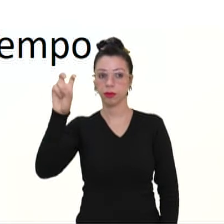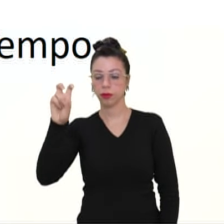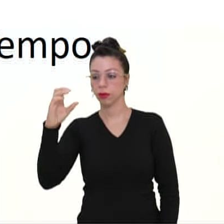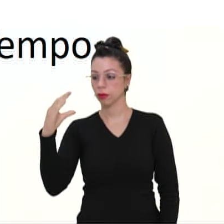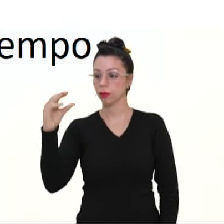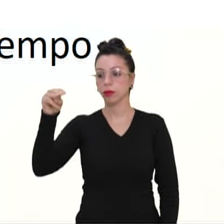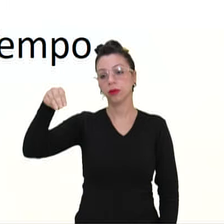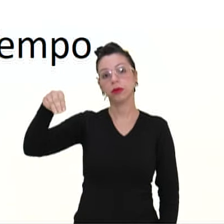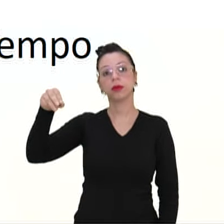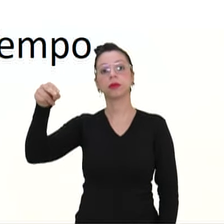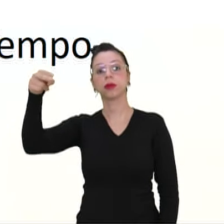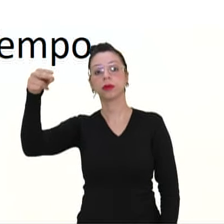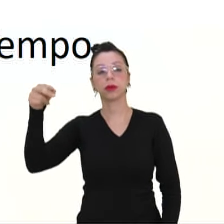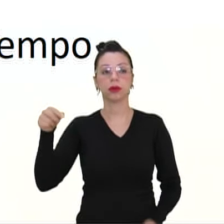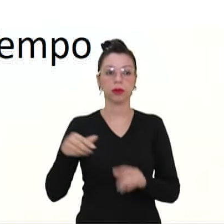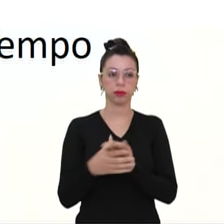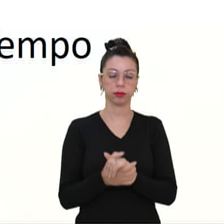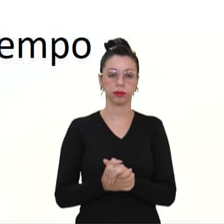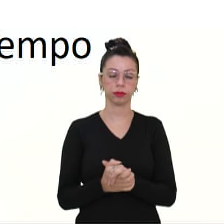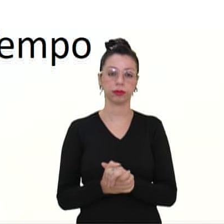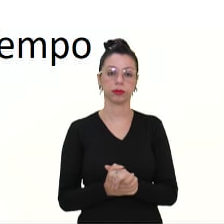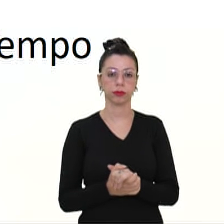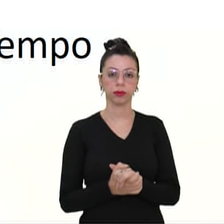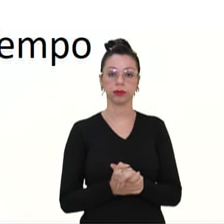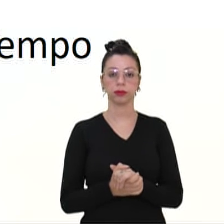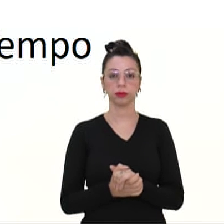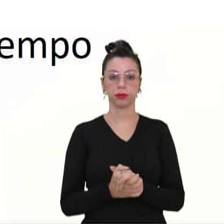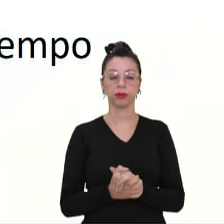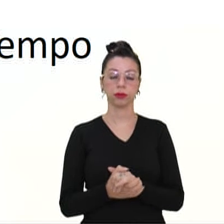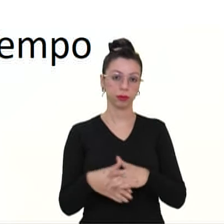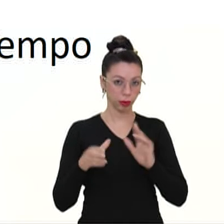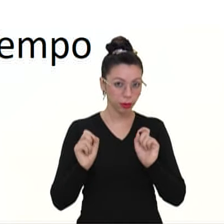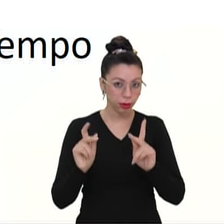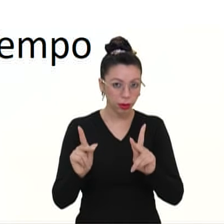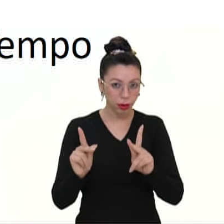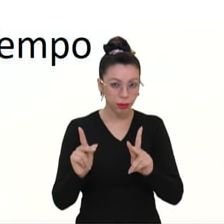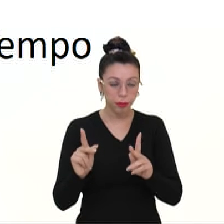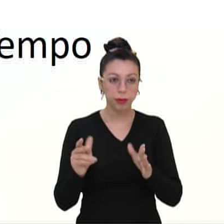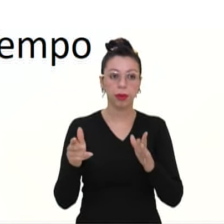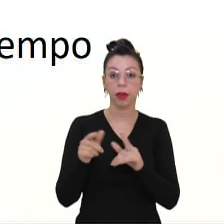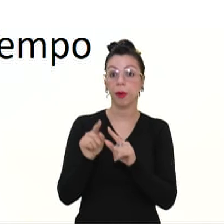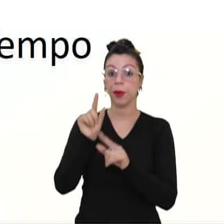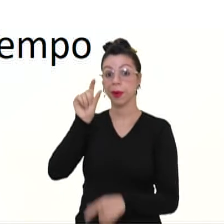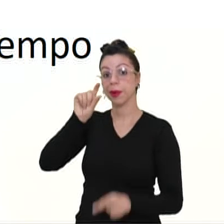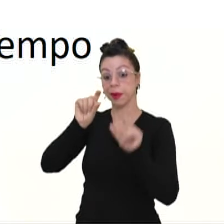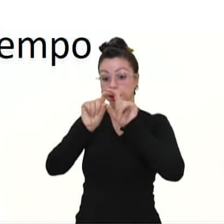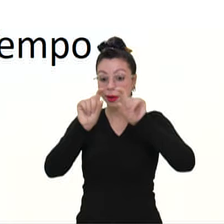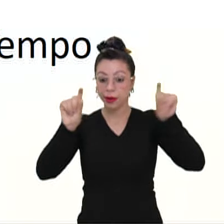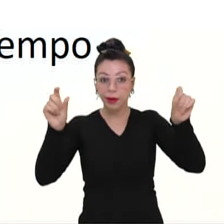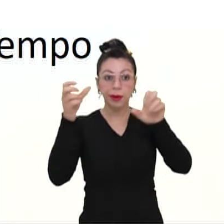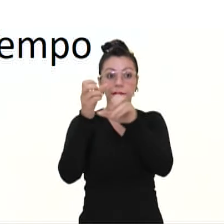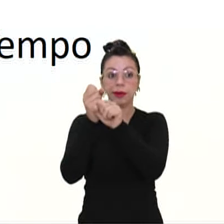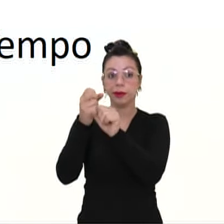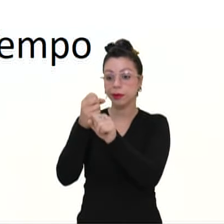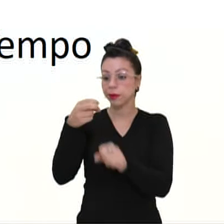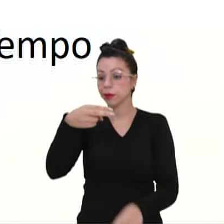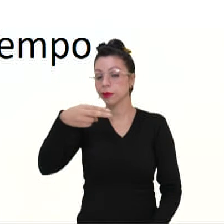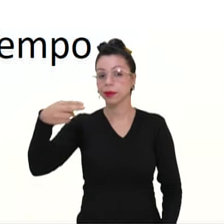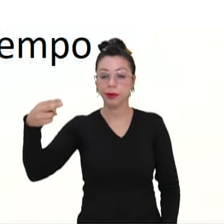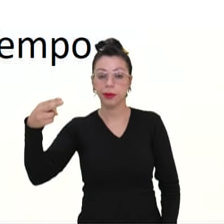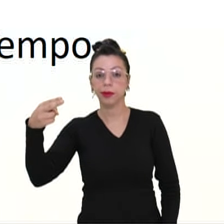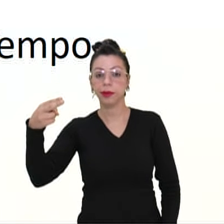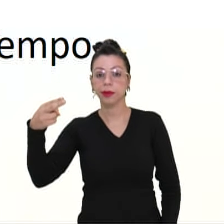0,25 centímetros quadrados. Então, a cada 100 mil era por 0,25 centímetros quadrados, ok? Então, isso, fazendo essa continha aqui, eu tenho o equivalente